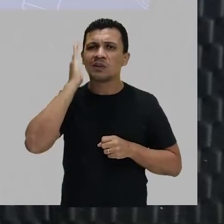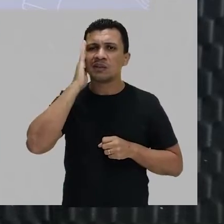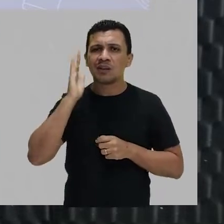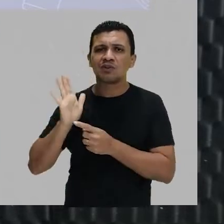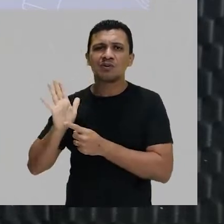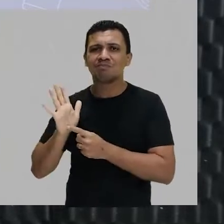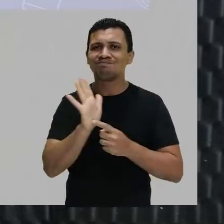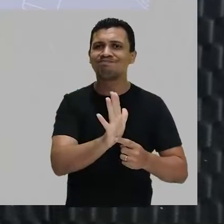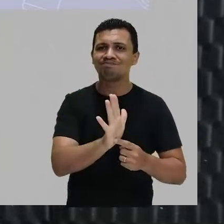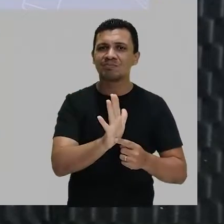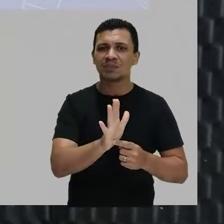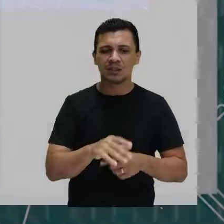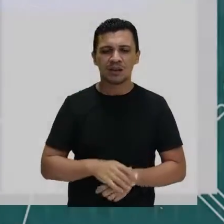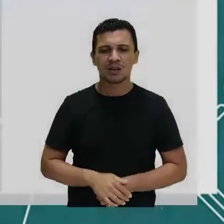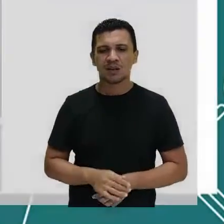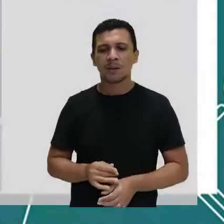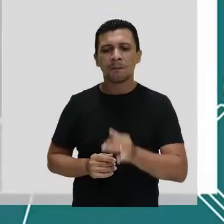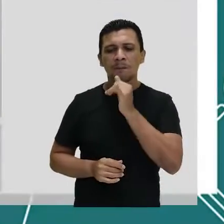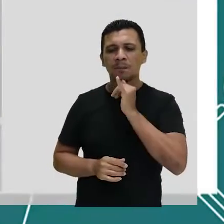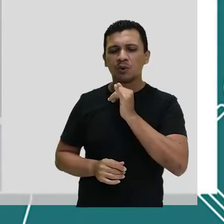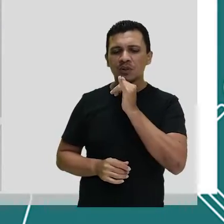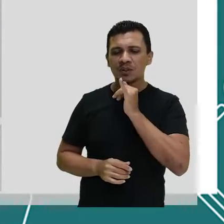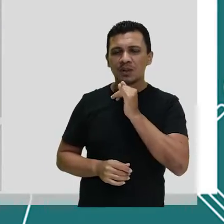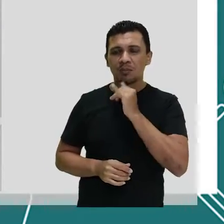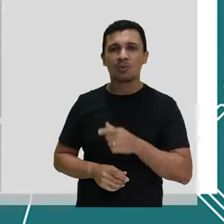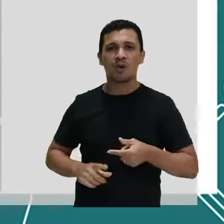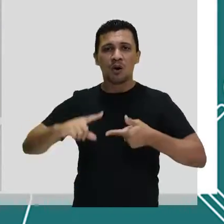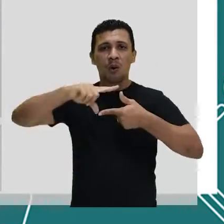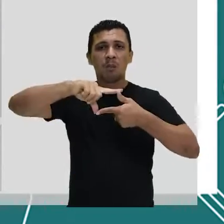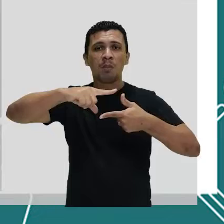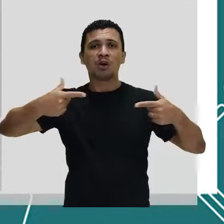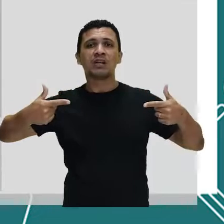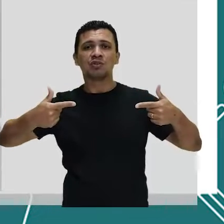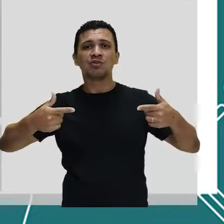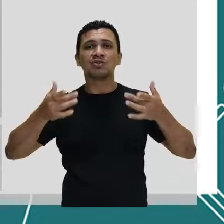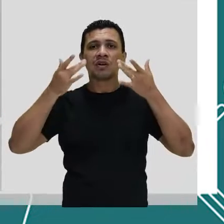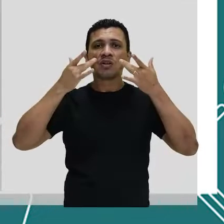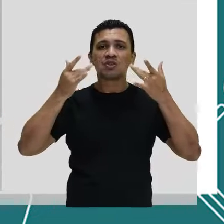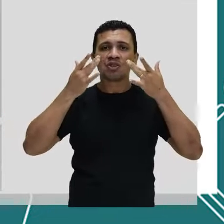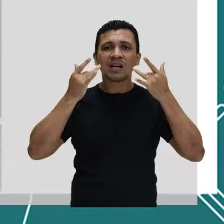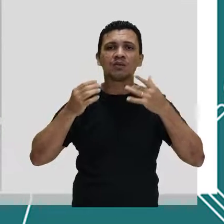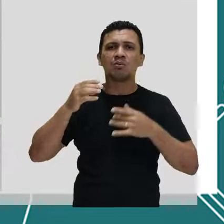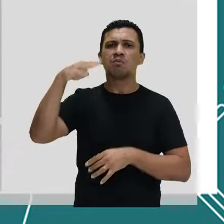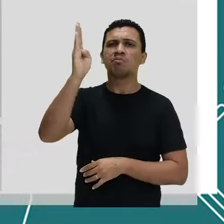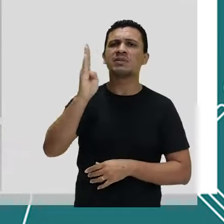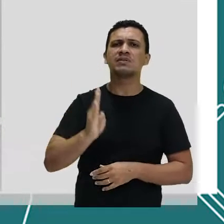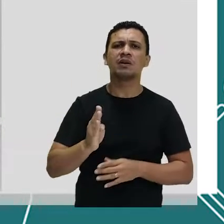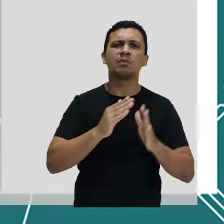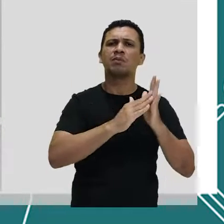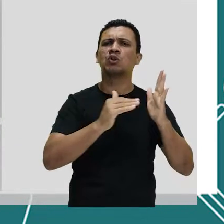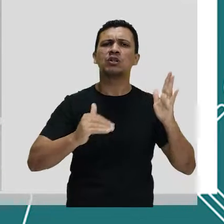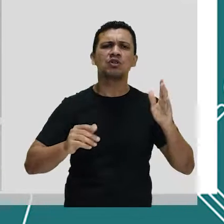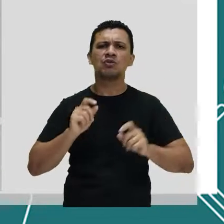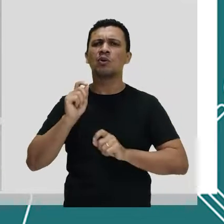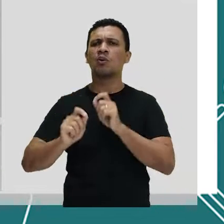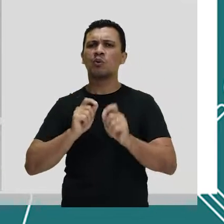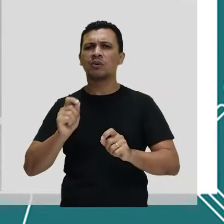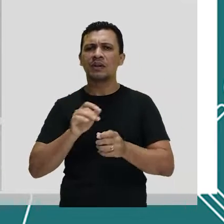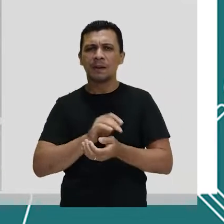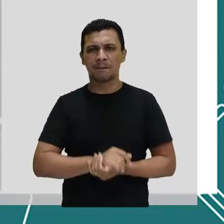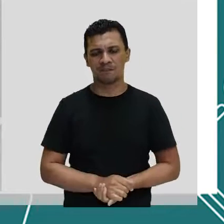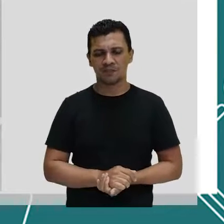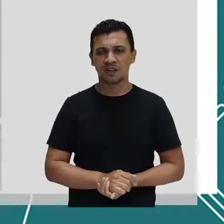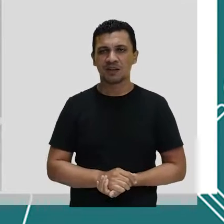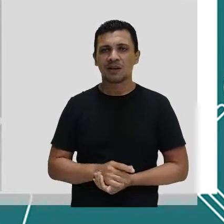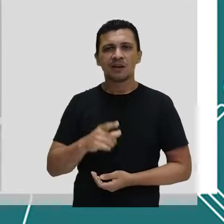disso que fala, por exemplo, a estética modernista do teatro brasileiro. O que é a estética modernista do teatro brasileiro? Ela sai daquela